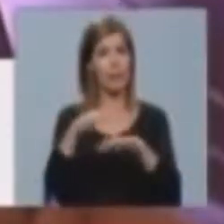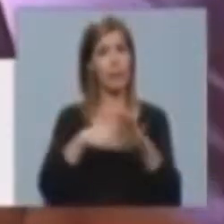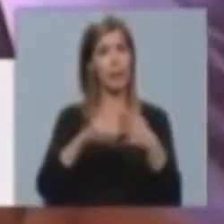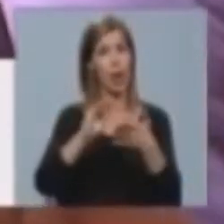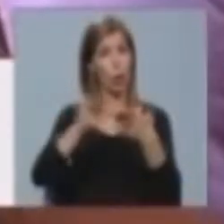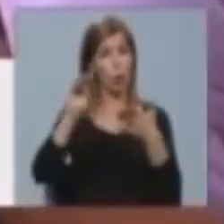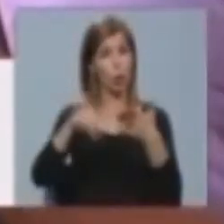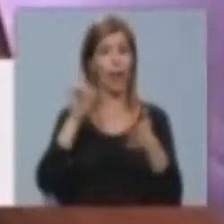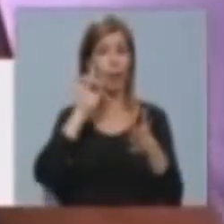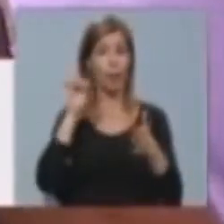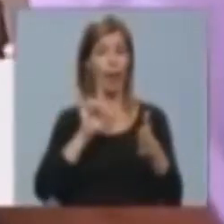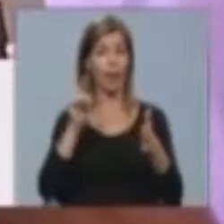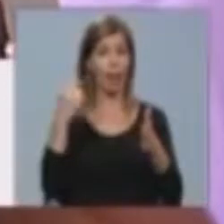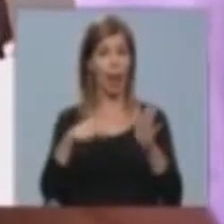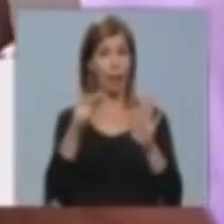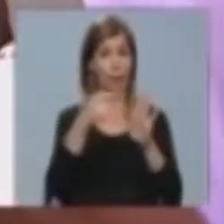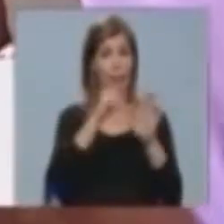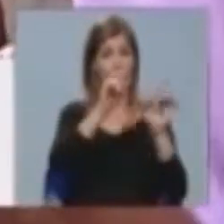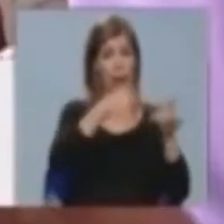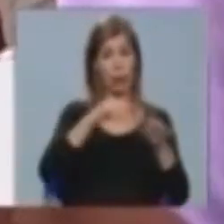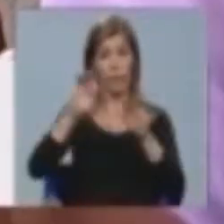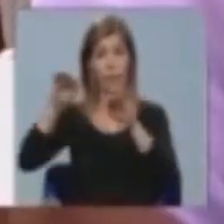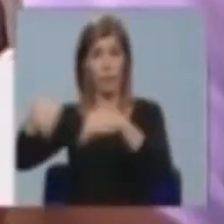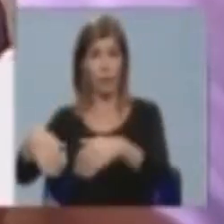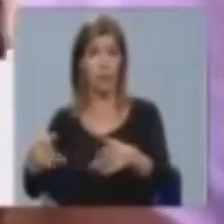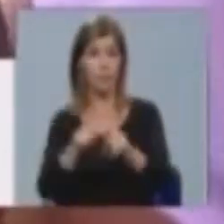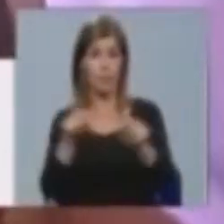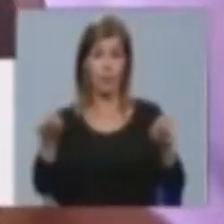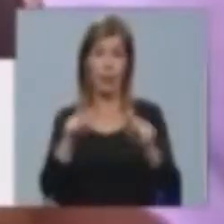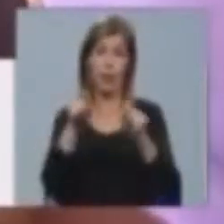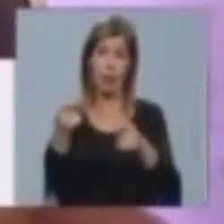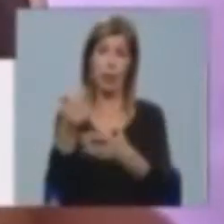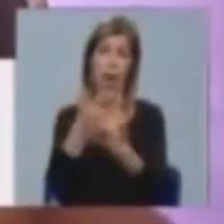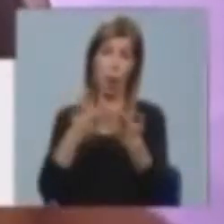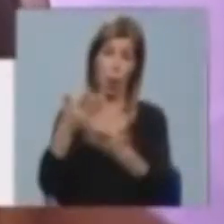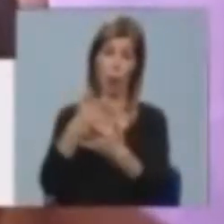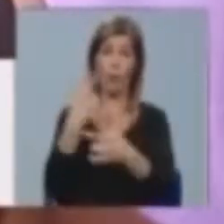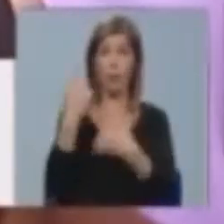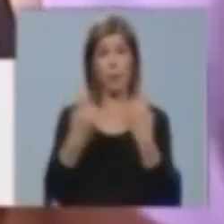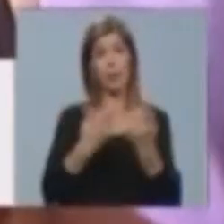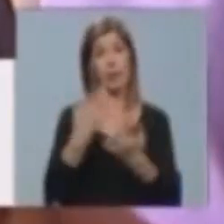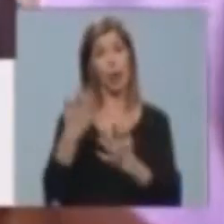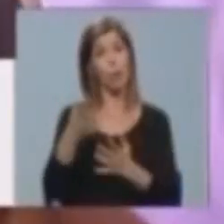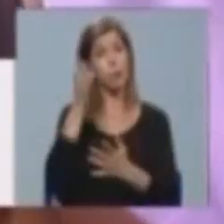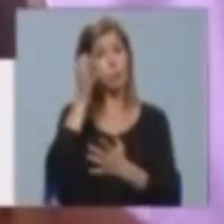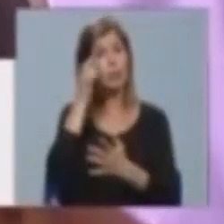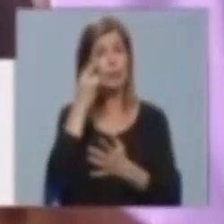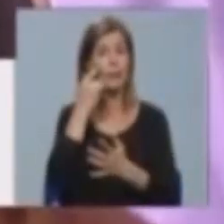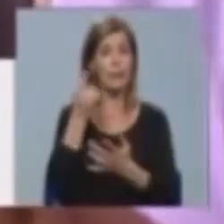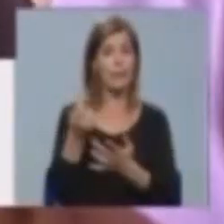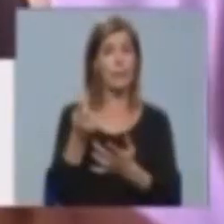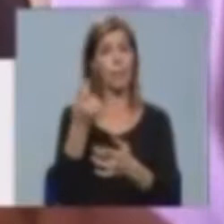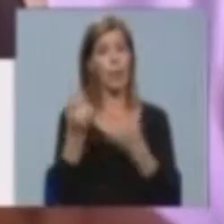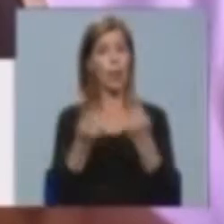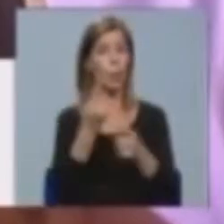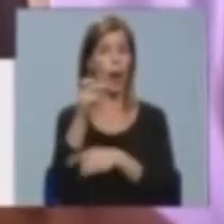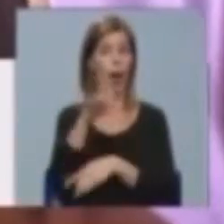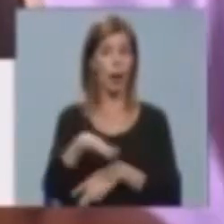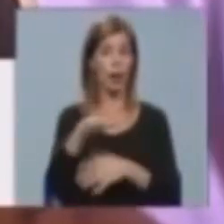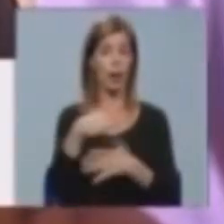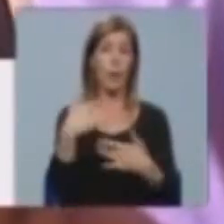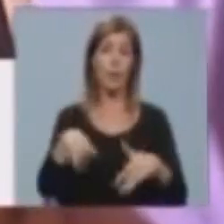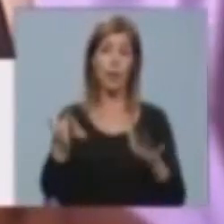termo. Isso faz parte da economia e de uma gestão inteligente de alguns setores de atividade, mas a regra deve